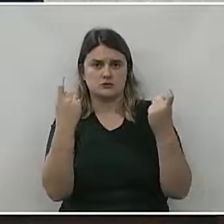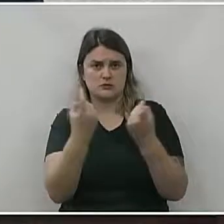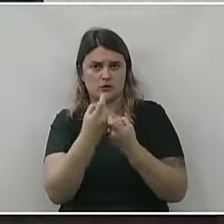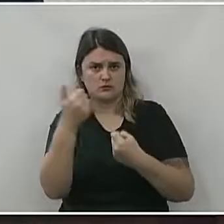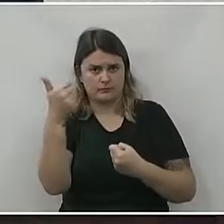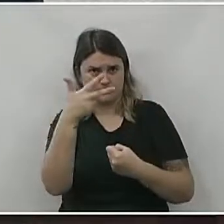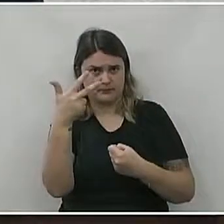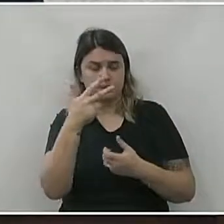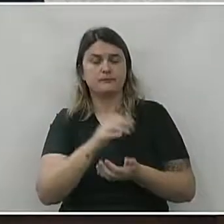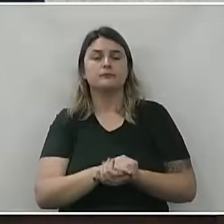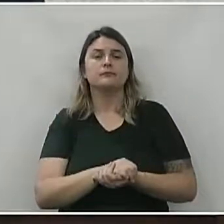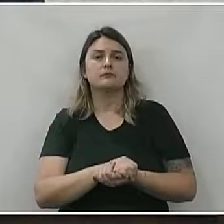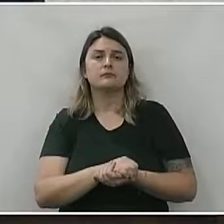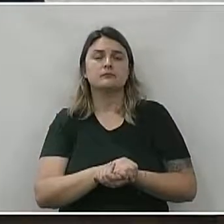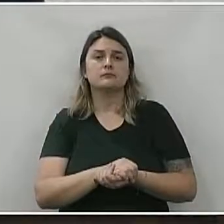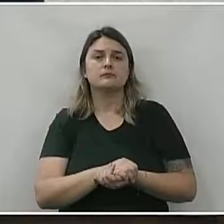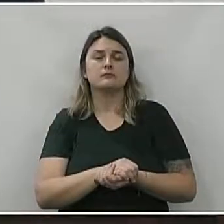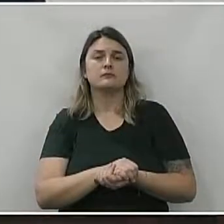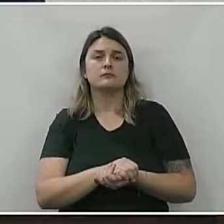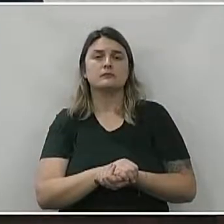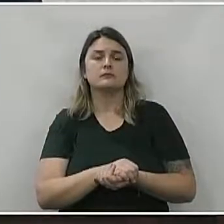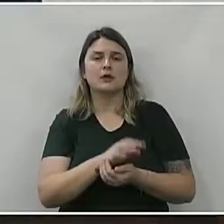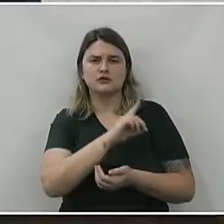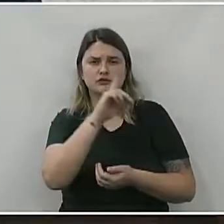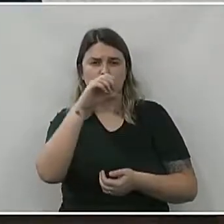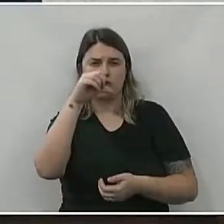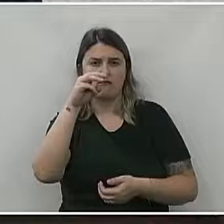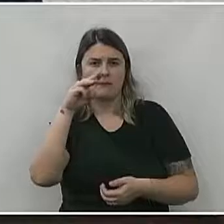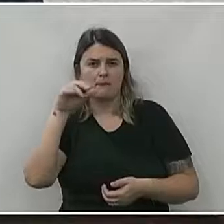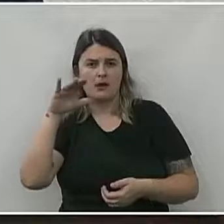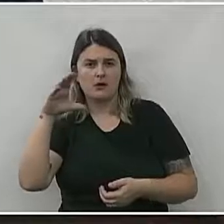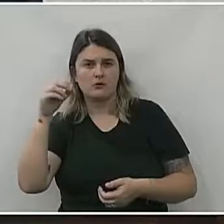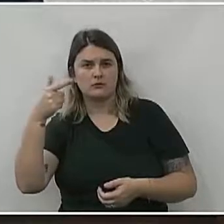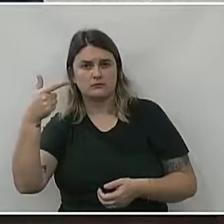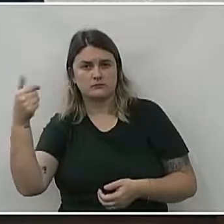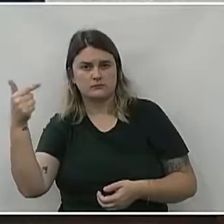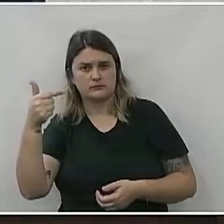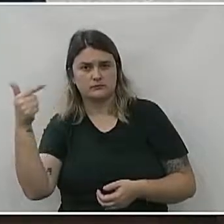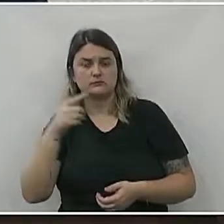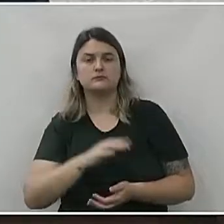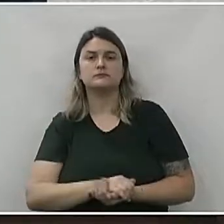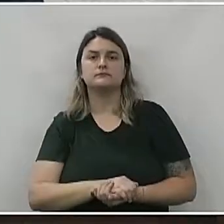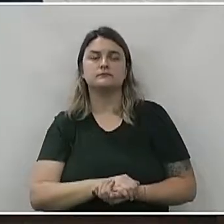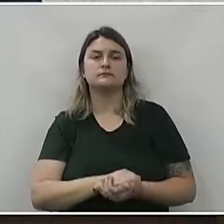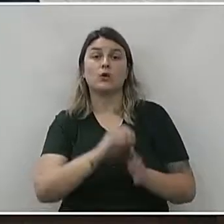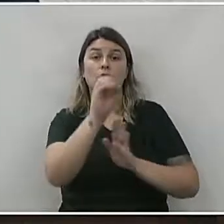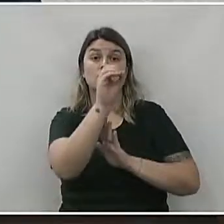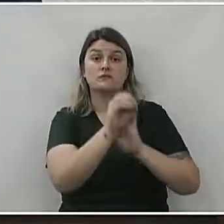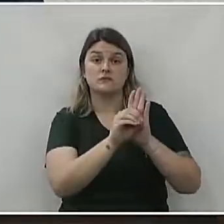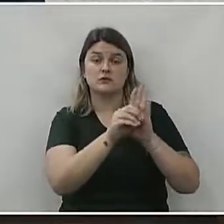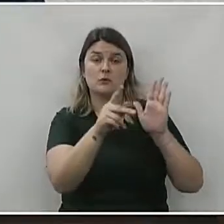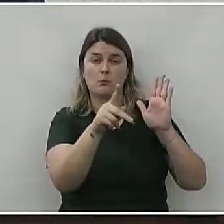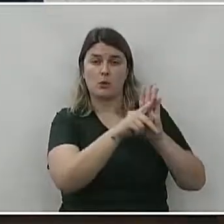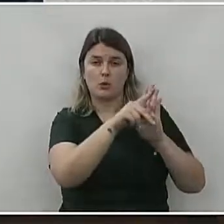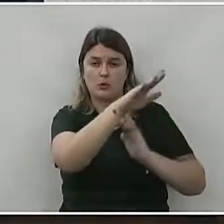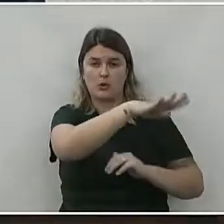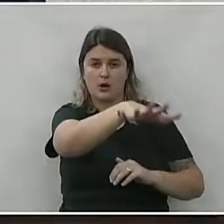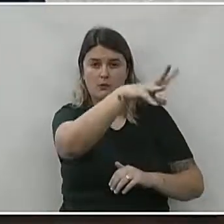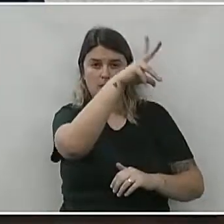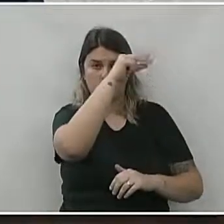13ª reunião ordinária do dia 9 de maio de 2022. Ofícios do